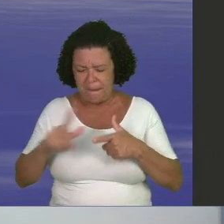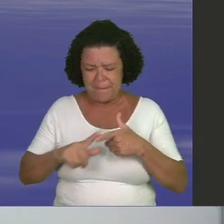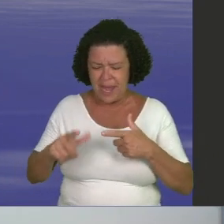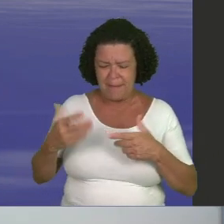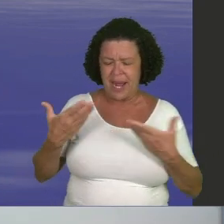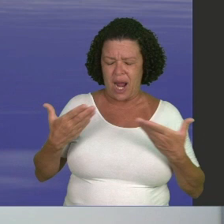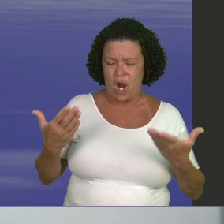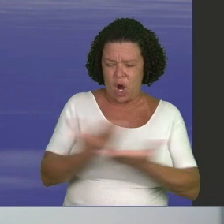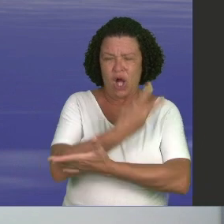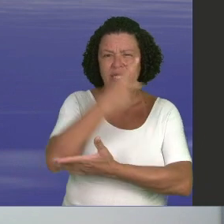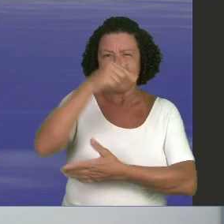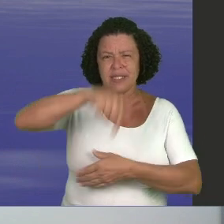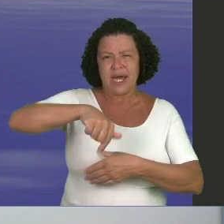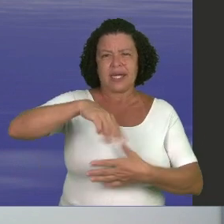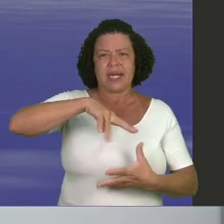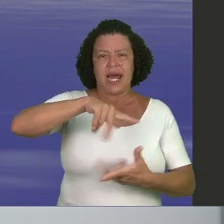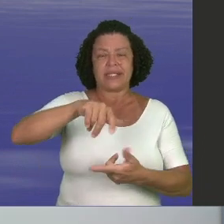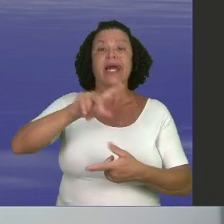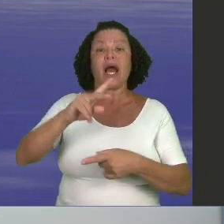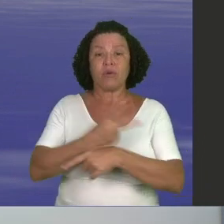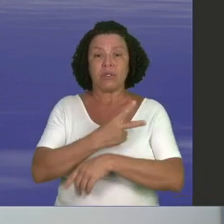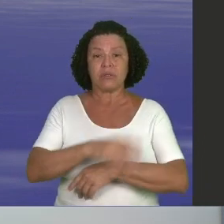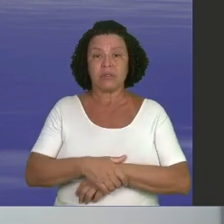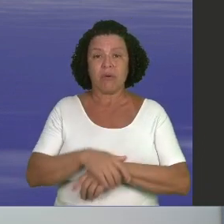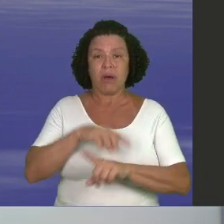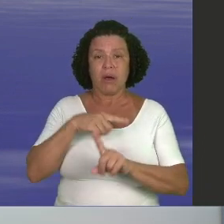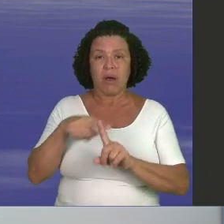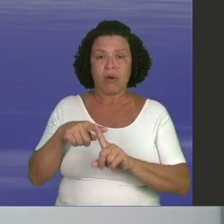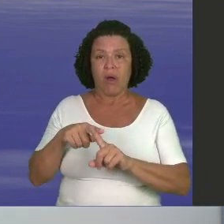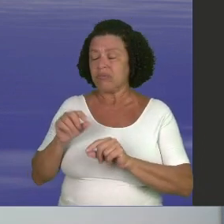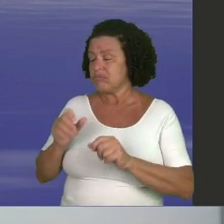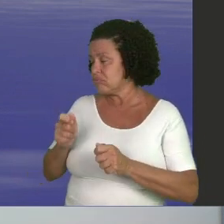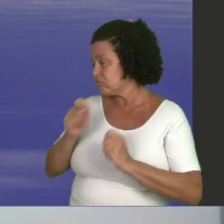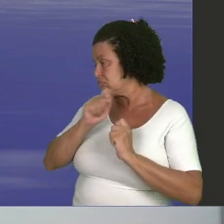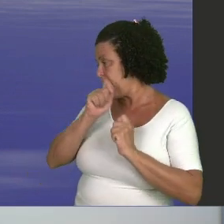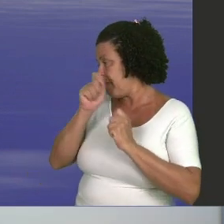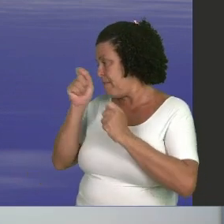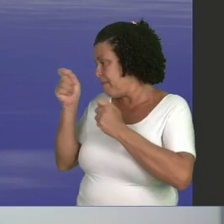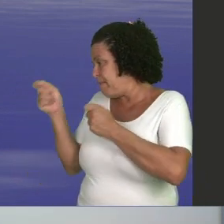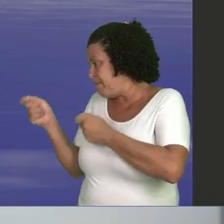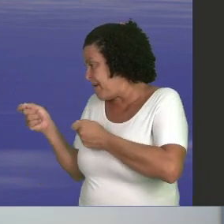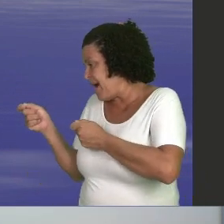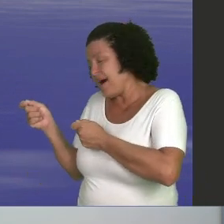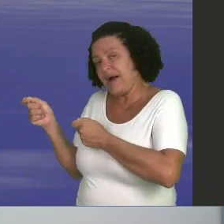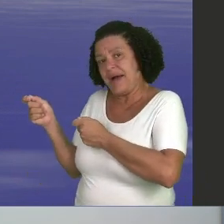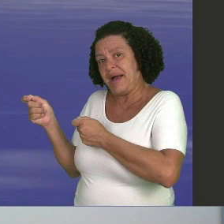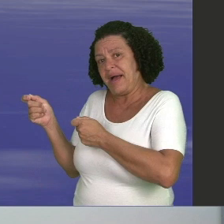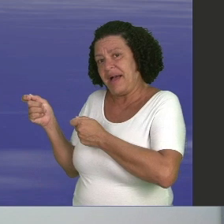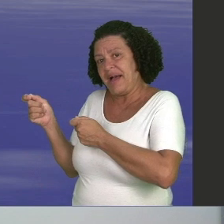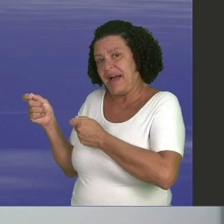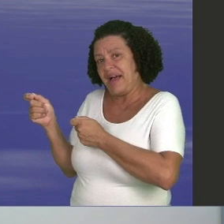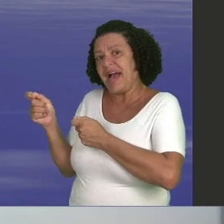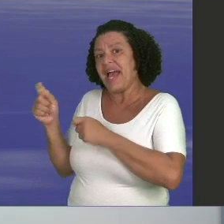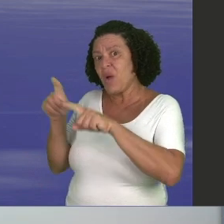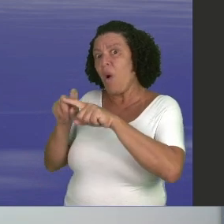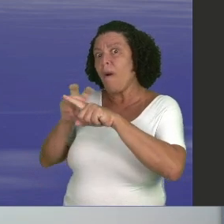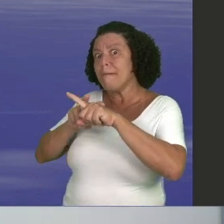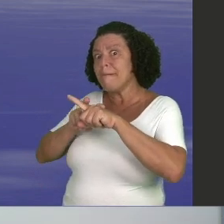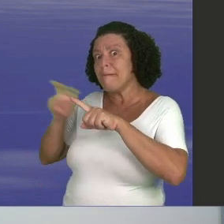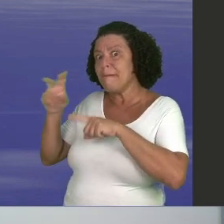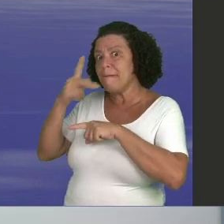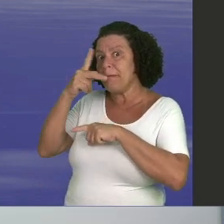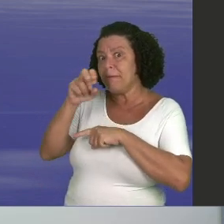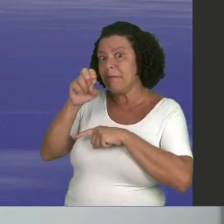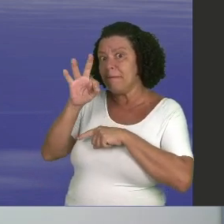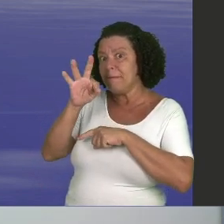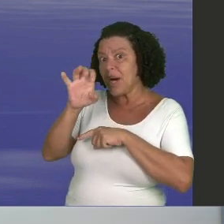vida terrena. O que aconteceu? Ao colocar a cruz, que seria a ponte desse cume para o